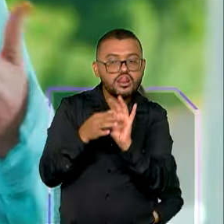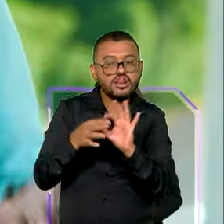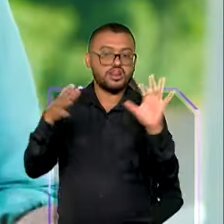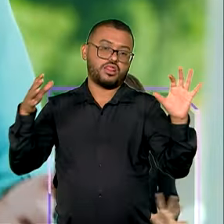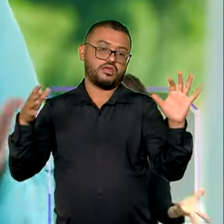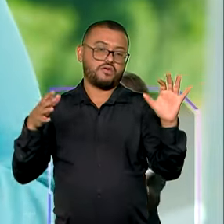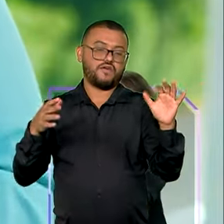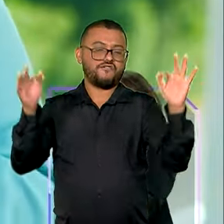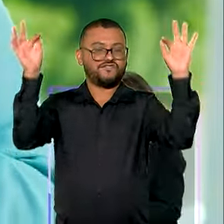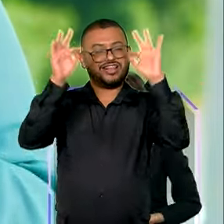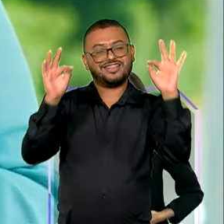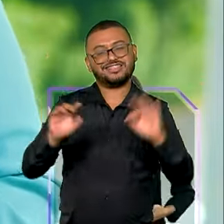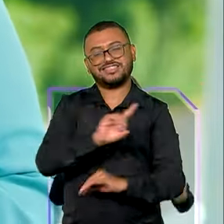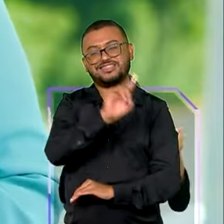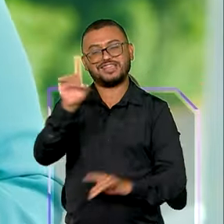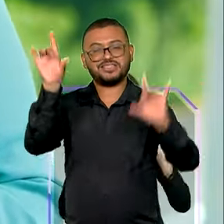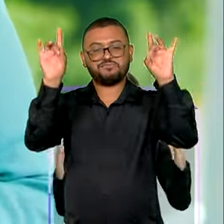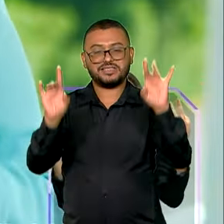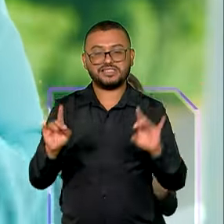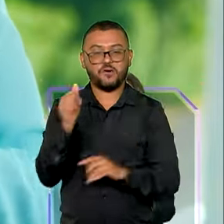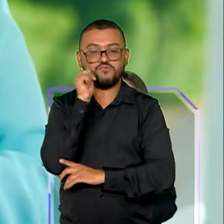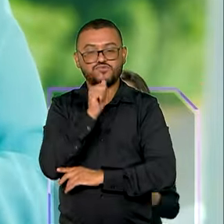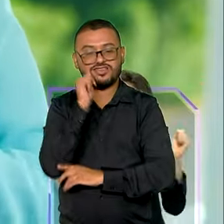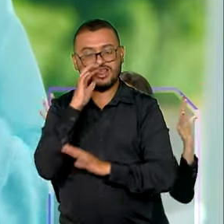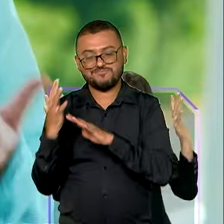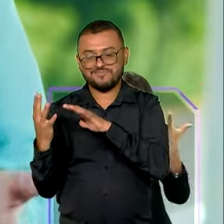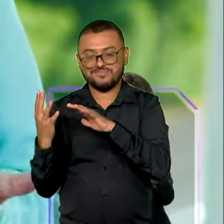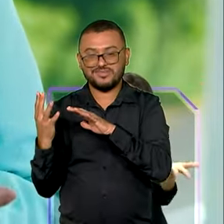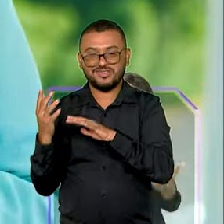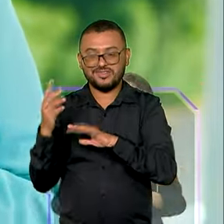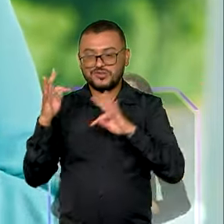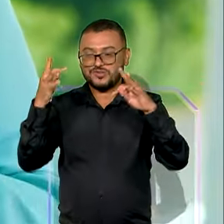Feliz Dia Internacional das Mulheres para todas e para todos.